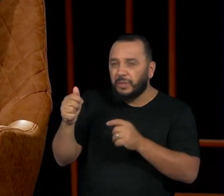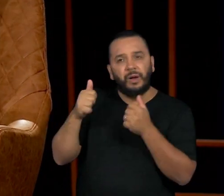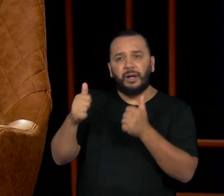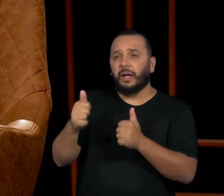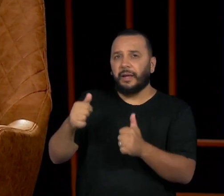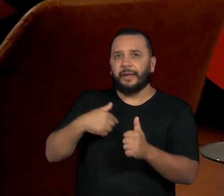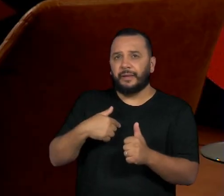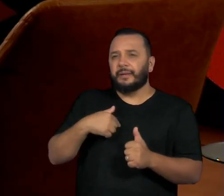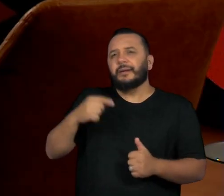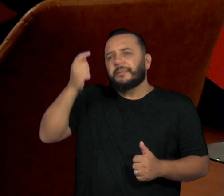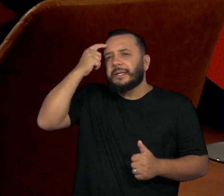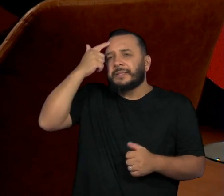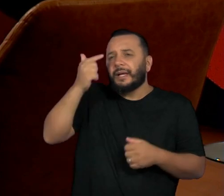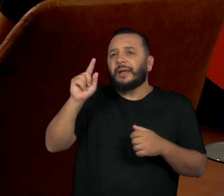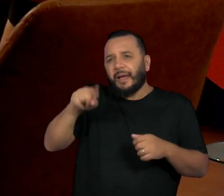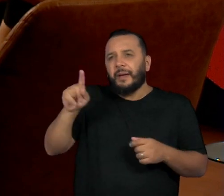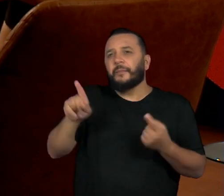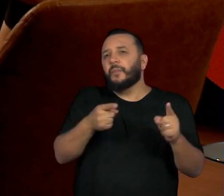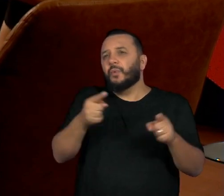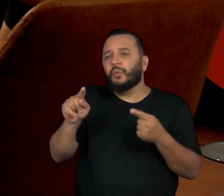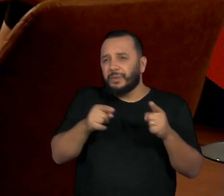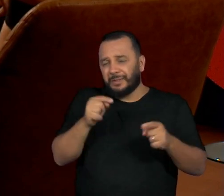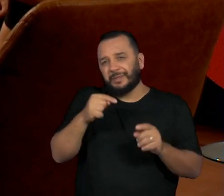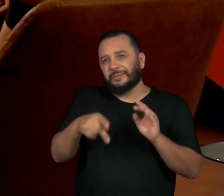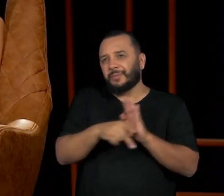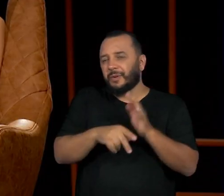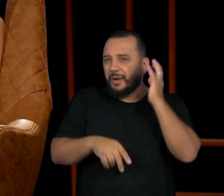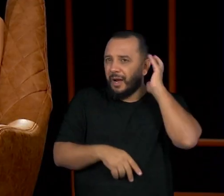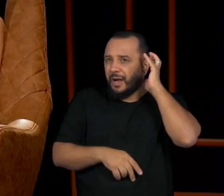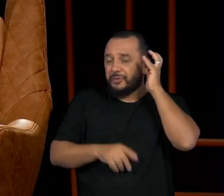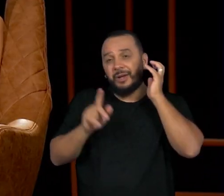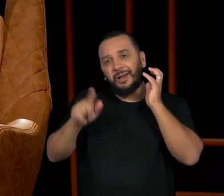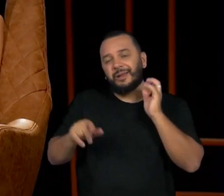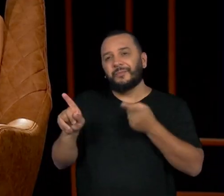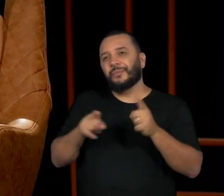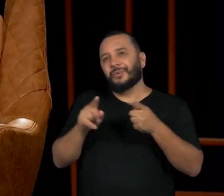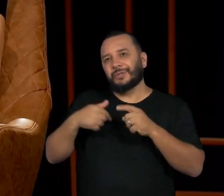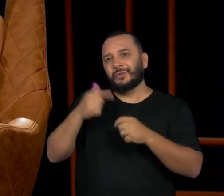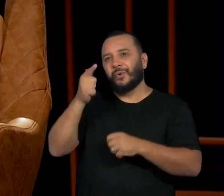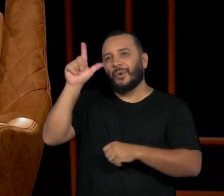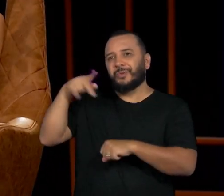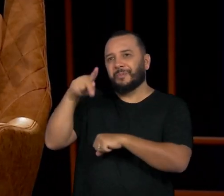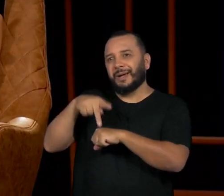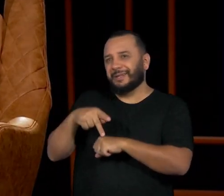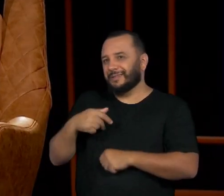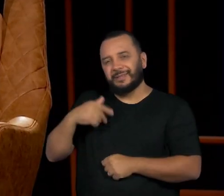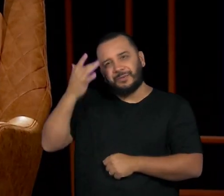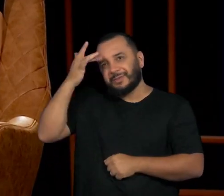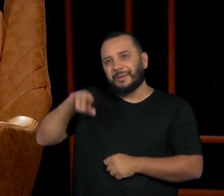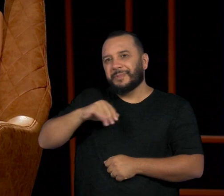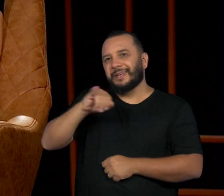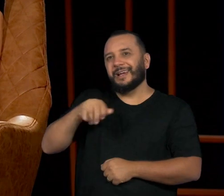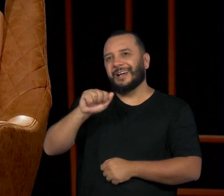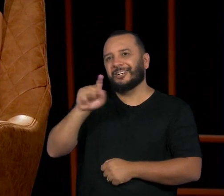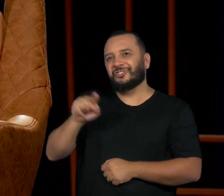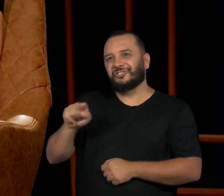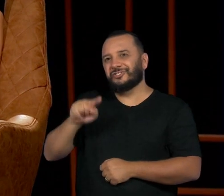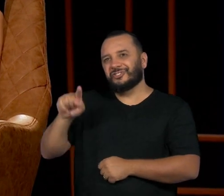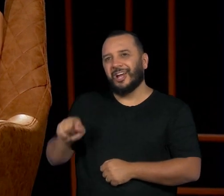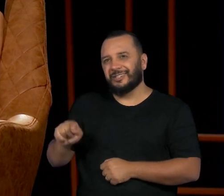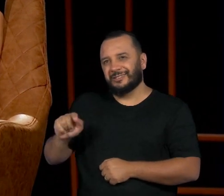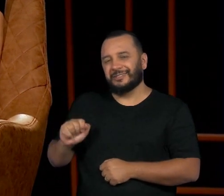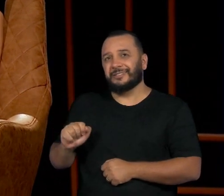lá, canções que tocavam no rádio aqui. Era Billie Holiday e Ella Fitzgerald. E eu não sabia o que era jazz. Eu gastei meus